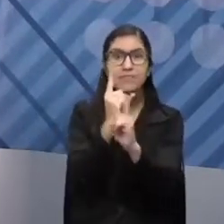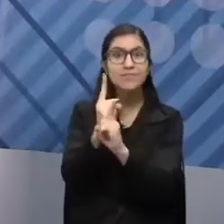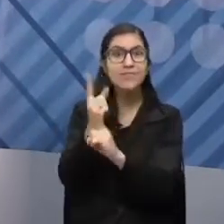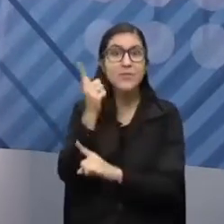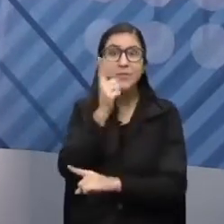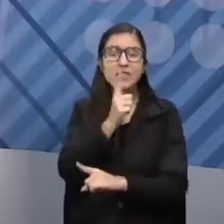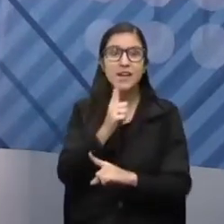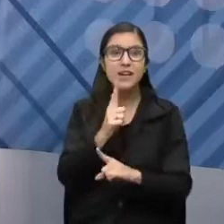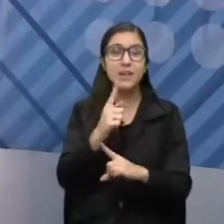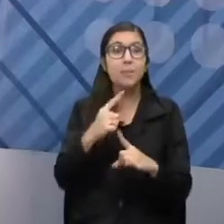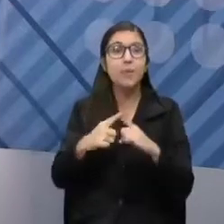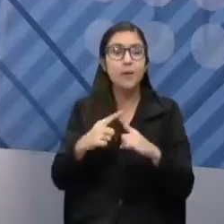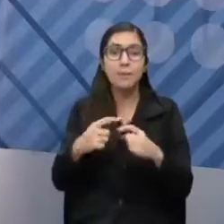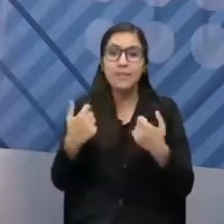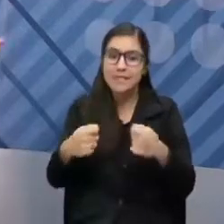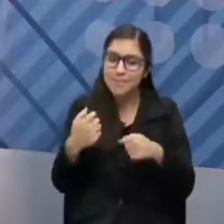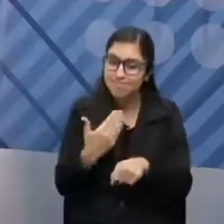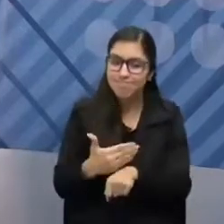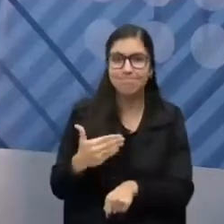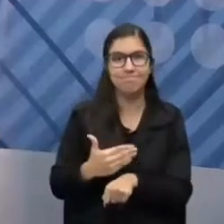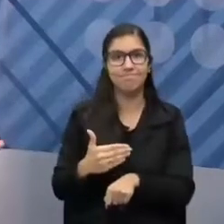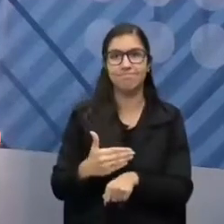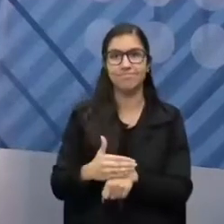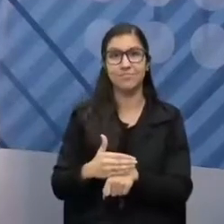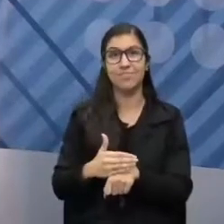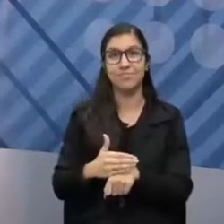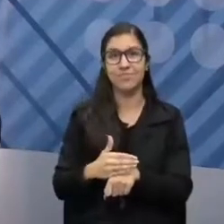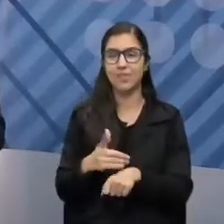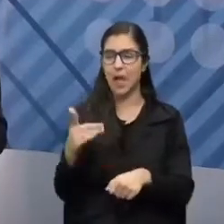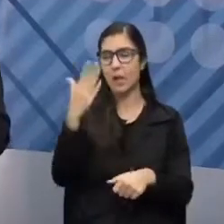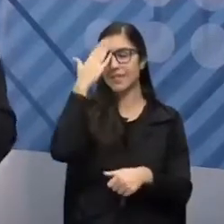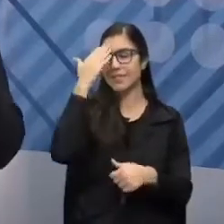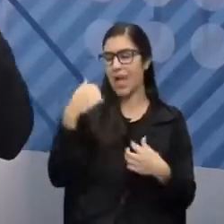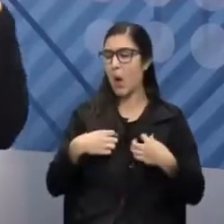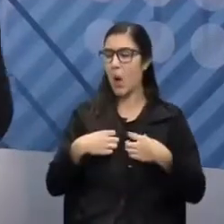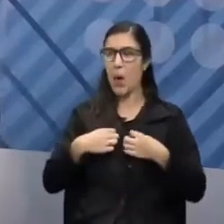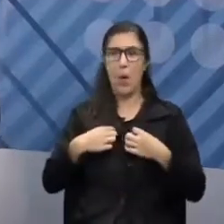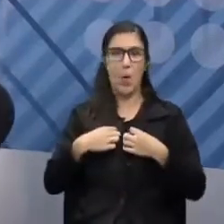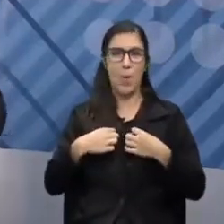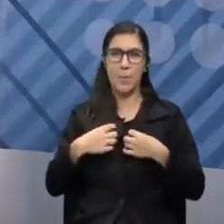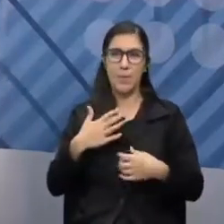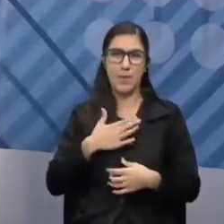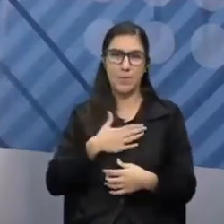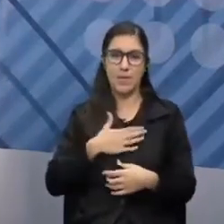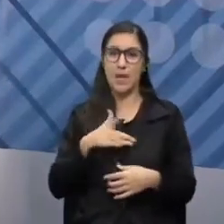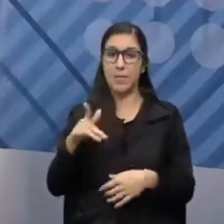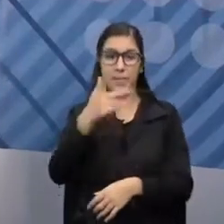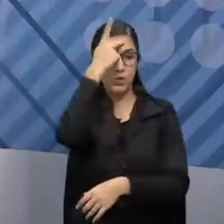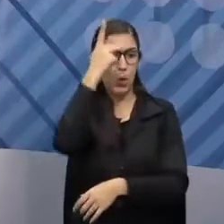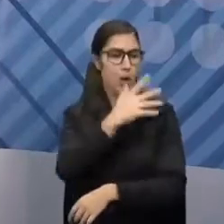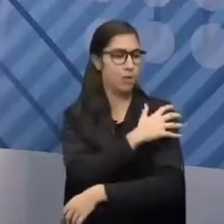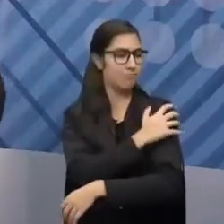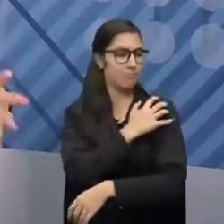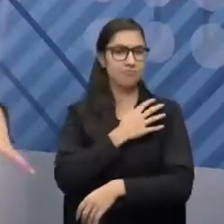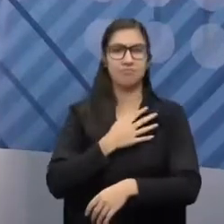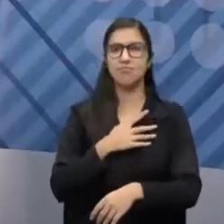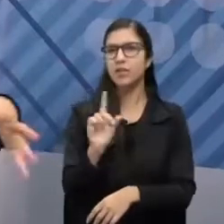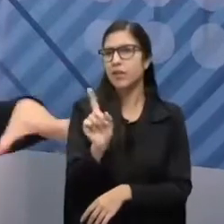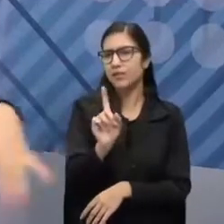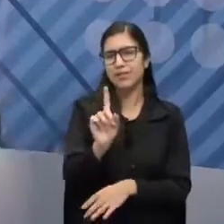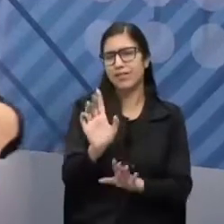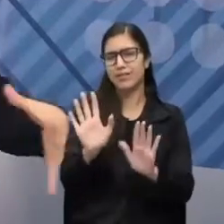realmente, porque precisa trabalhar. Nós não precisamos reconhecer a roupa que nós vamos colocar pelo tato. Não precisamos